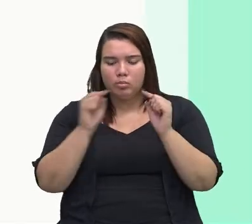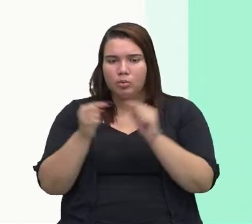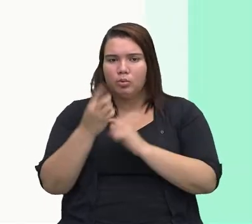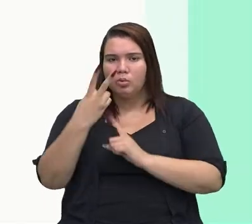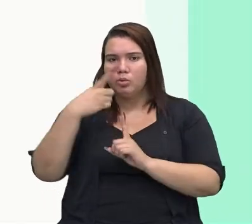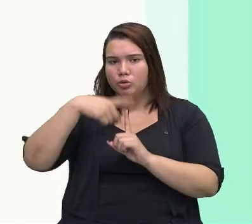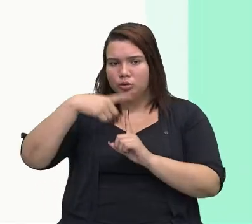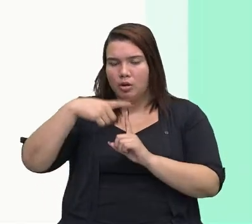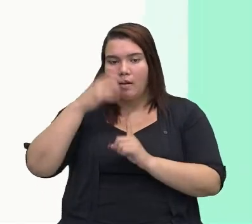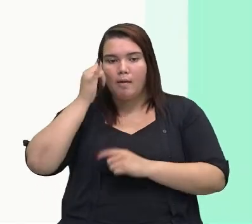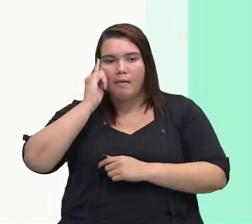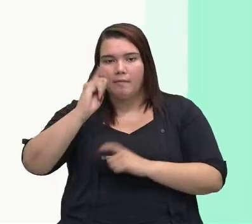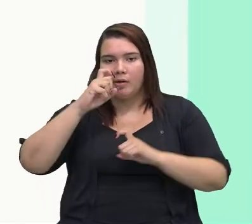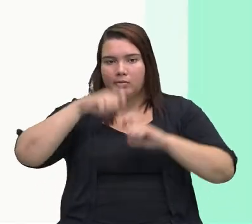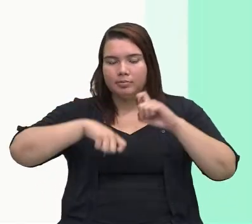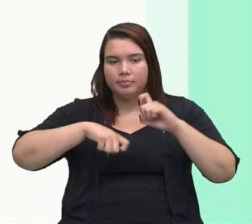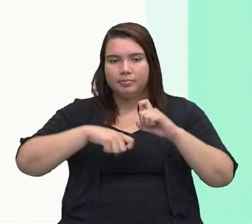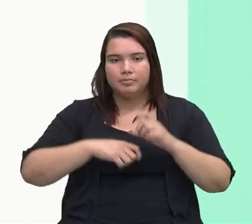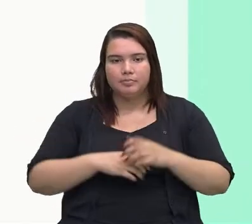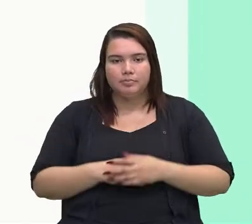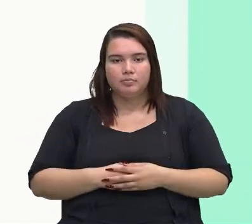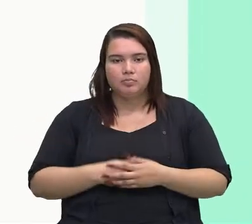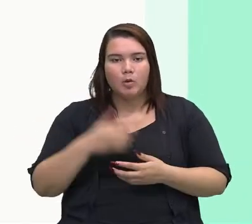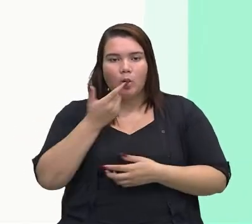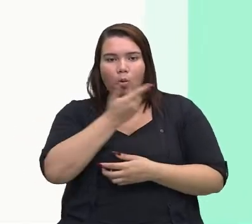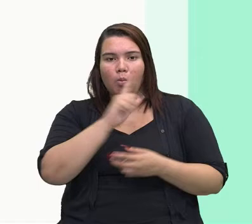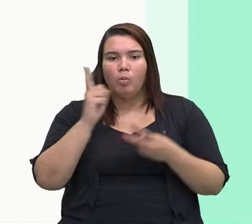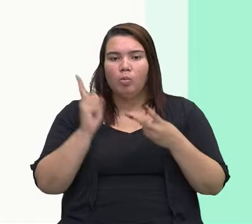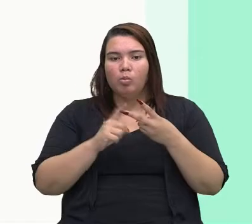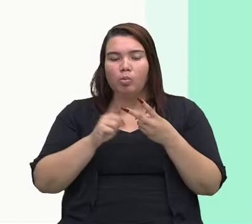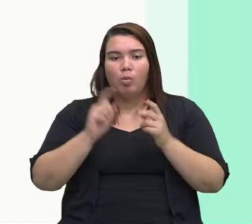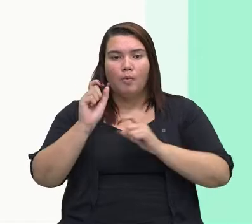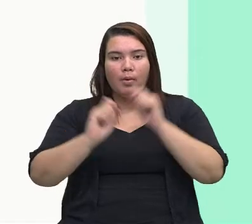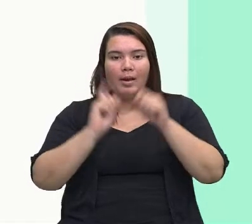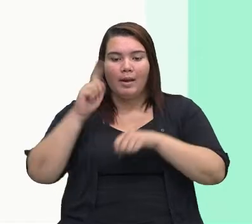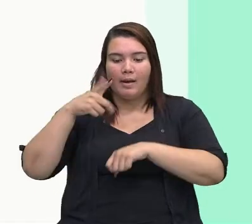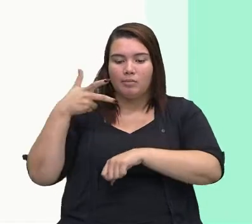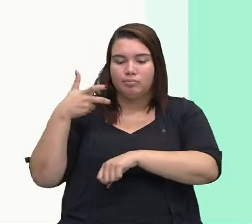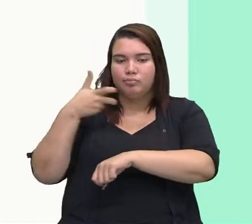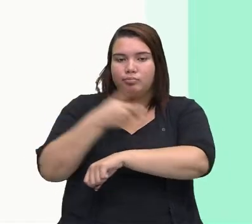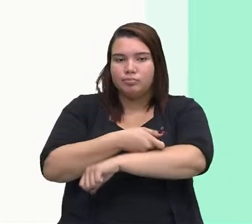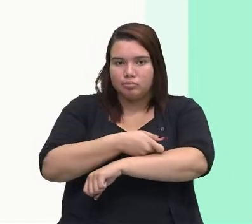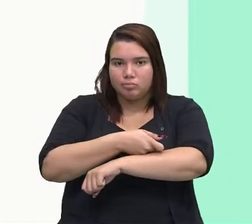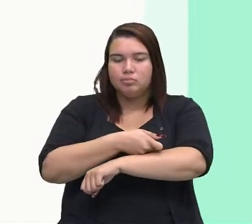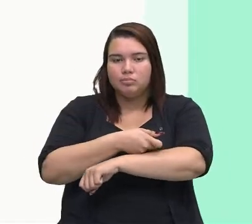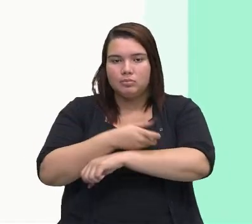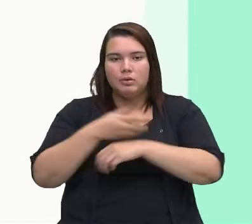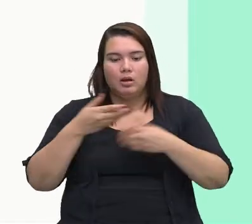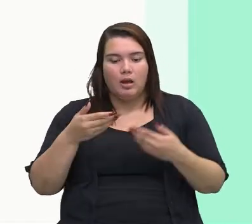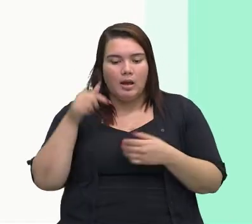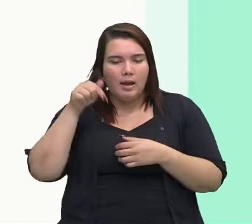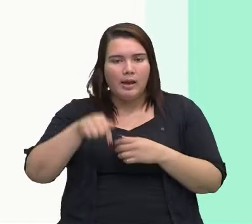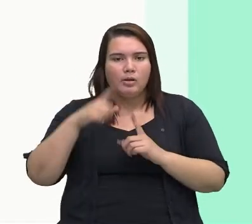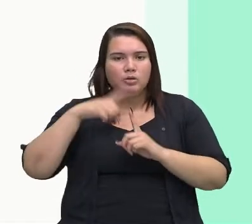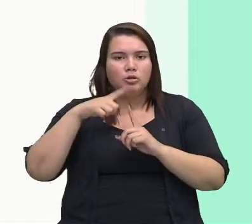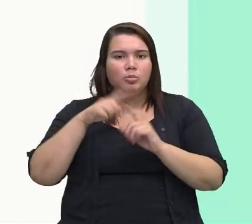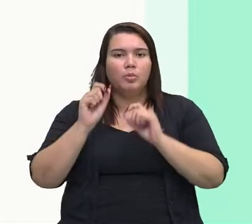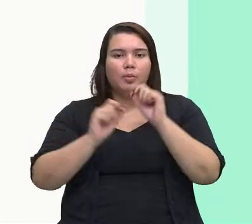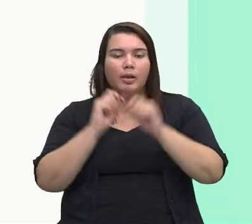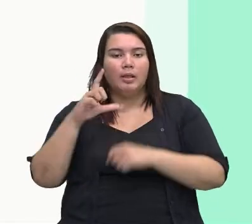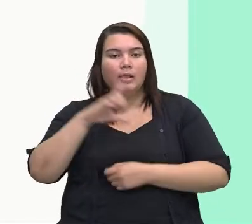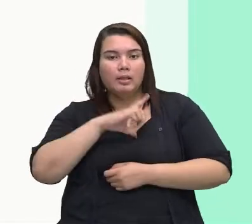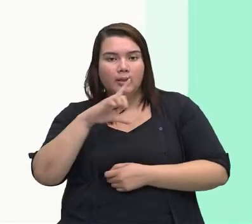impedir a ovulação. Temos ali um outro exemplo, que é o contraceptivo injetável. Nesse caso, ali a gente já